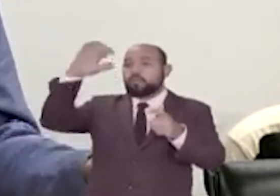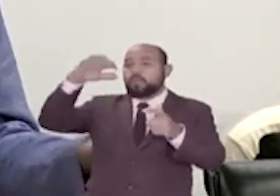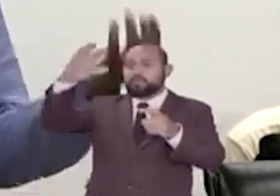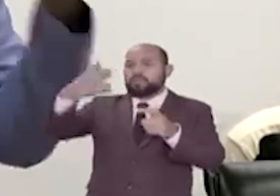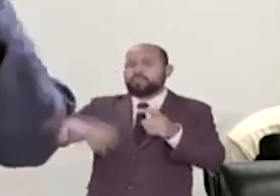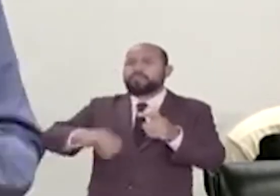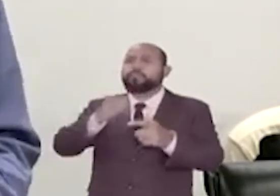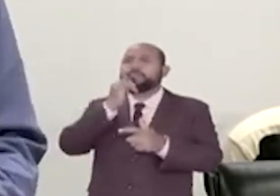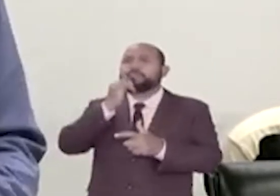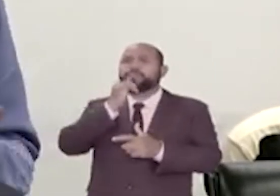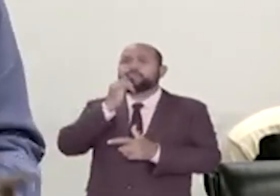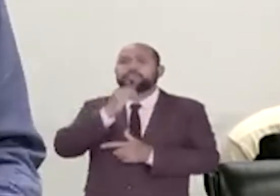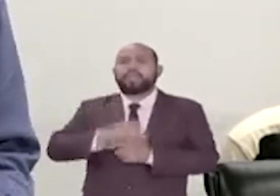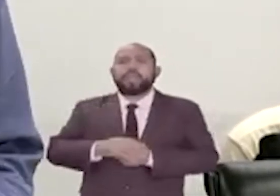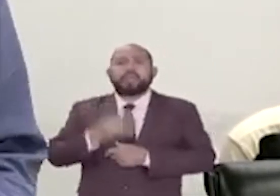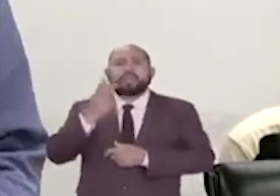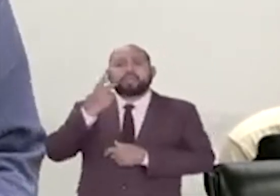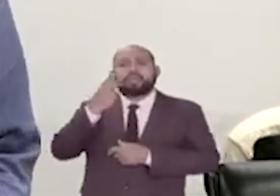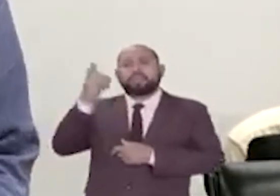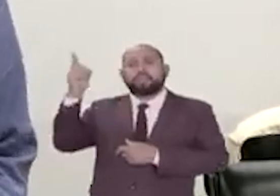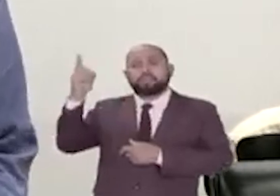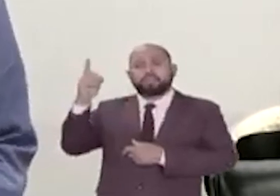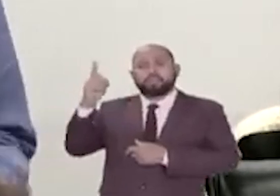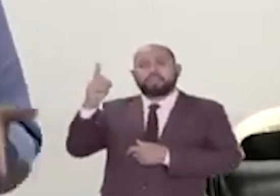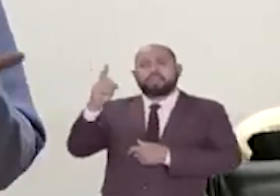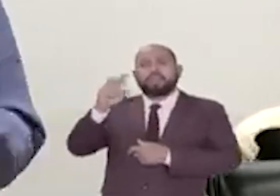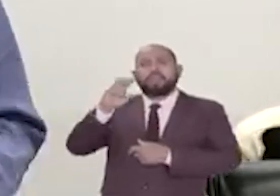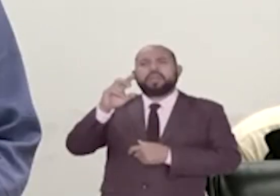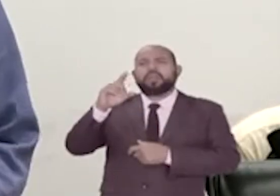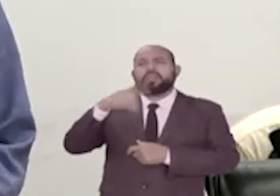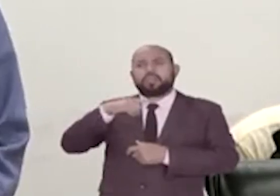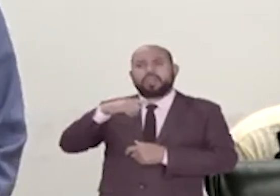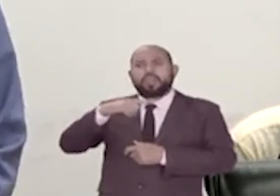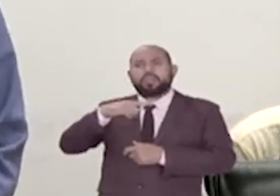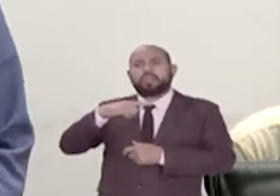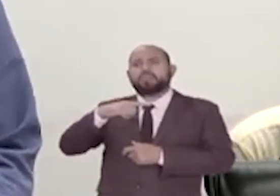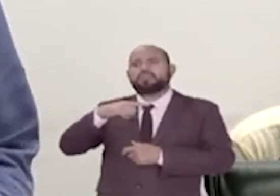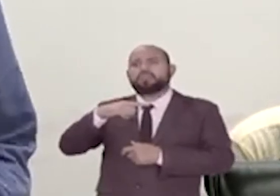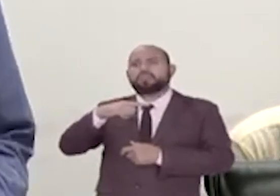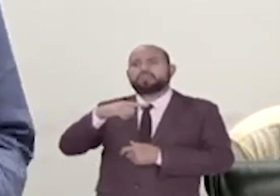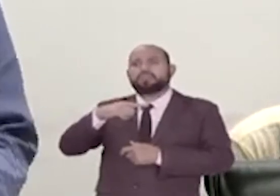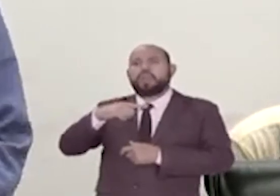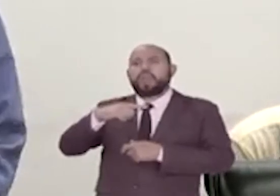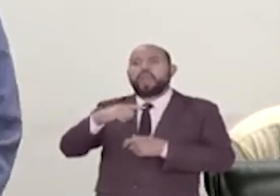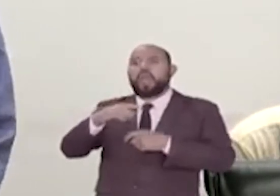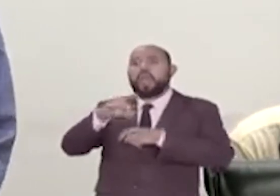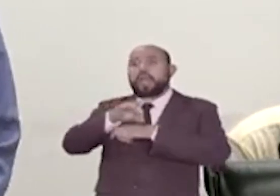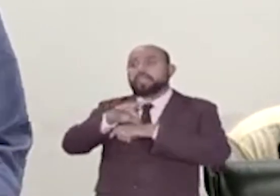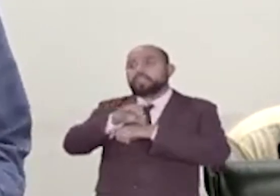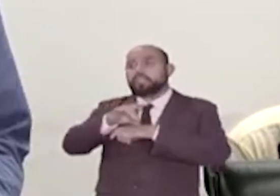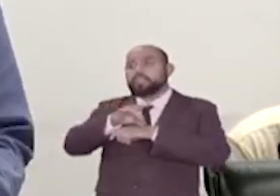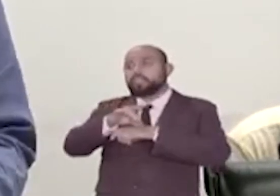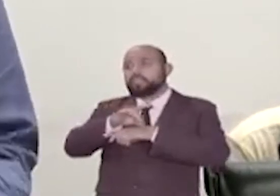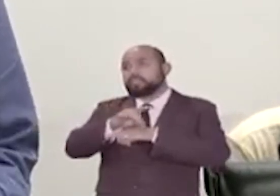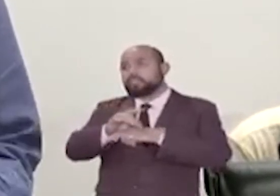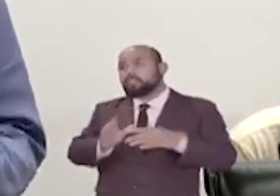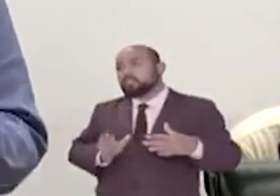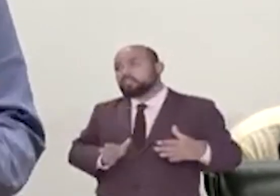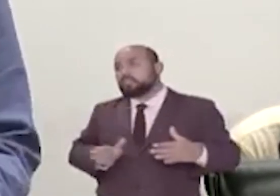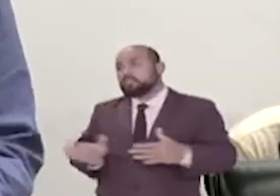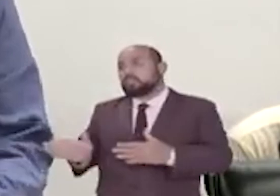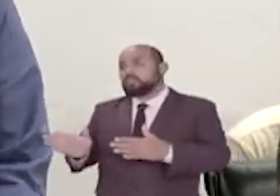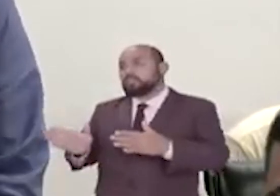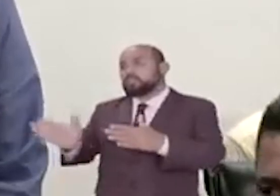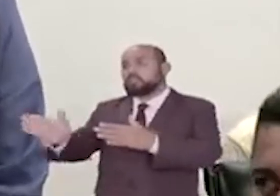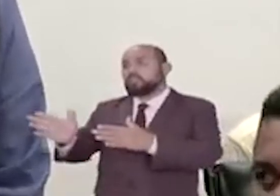visa incentivar o estudante da rede pública de Macaé a ingressar no ensino superior. O documento é da autoria